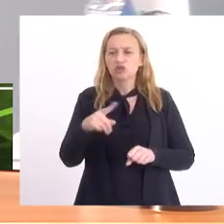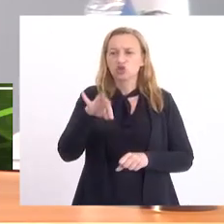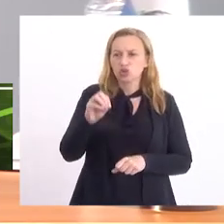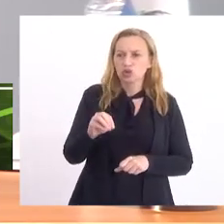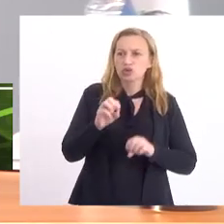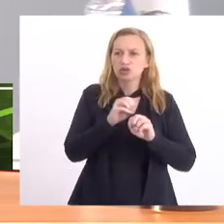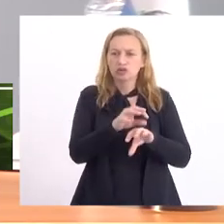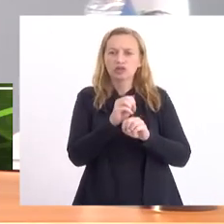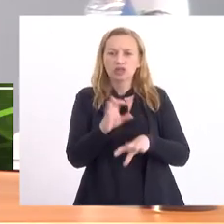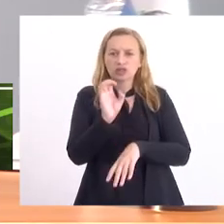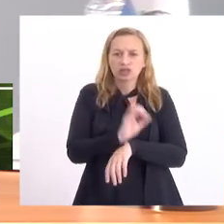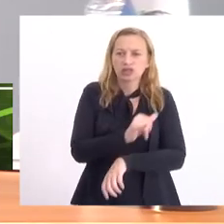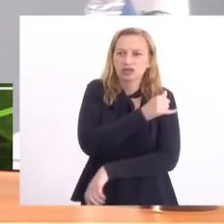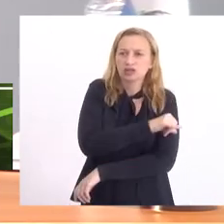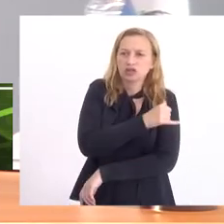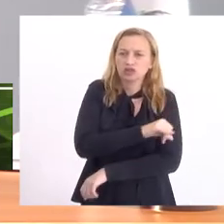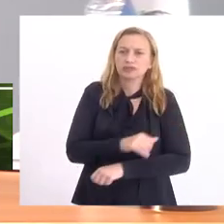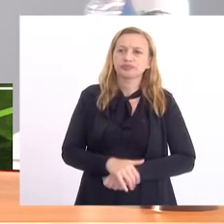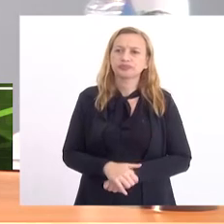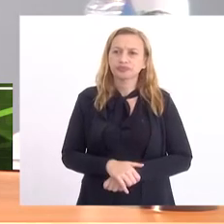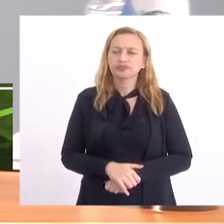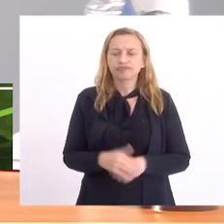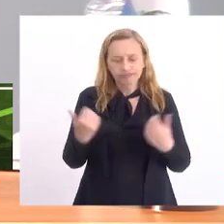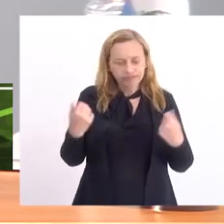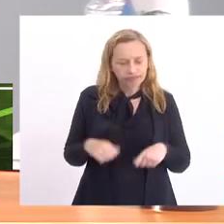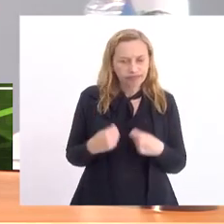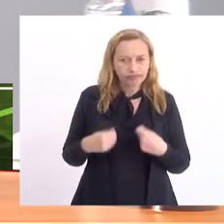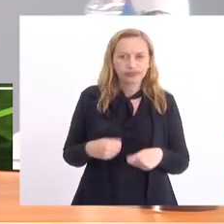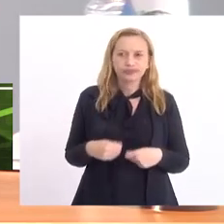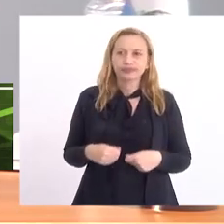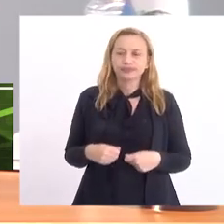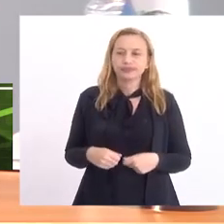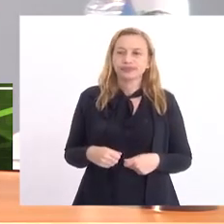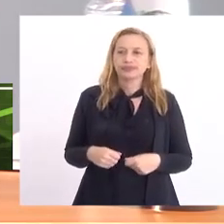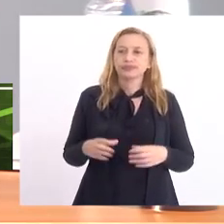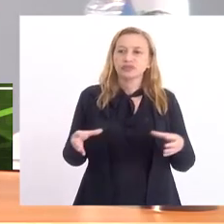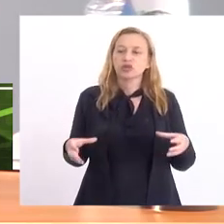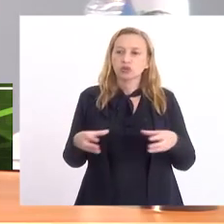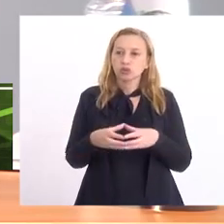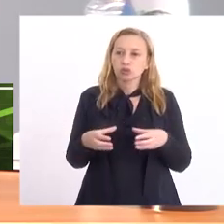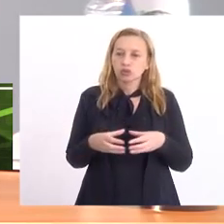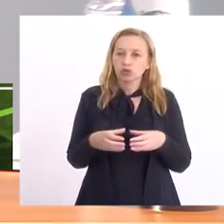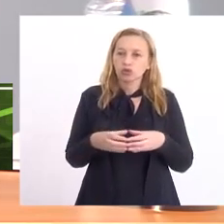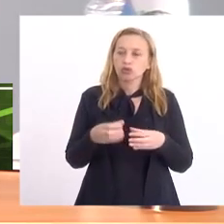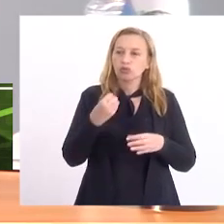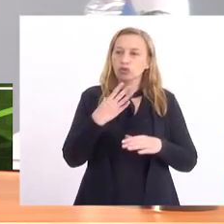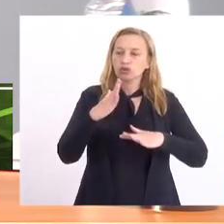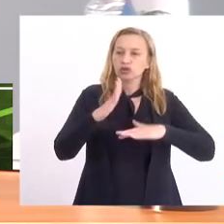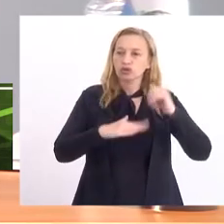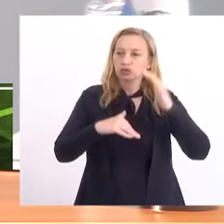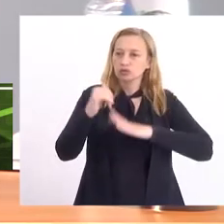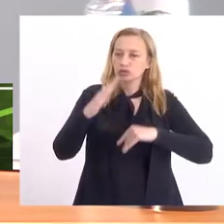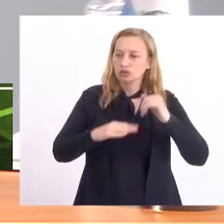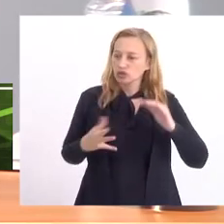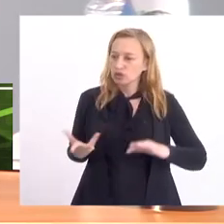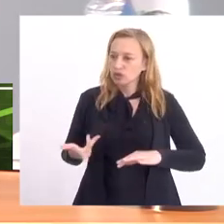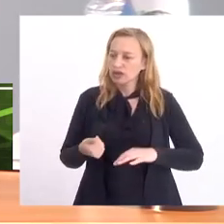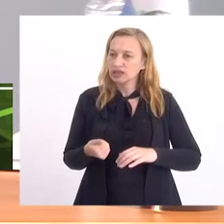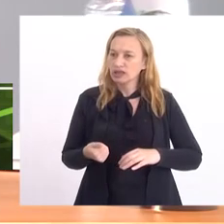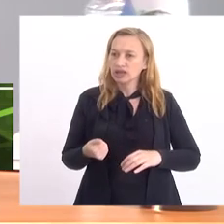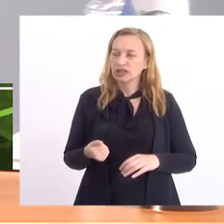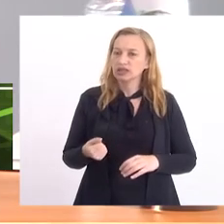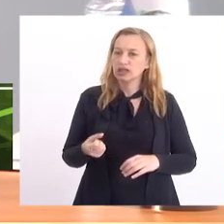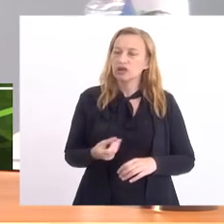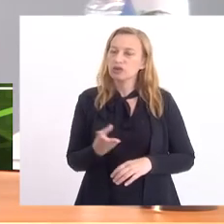do estado do Rio de Janeiro, e a gente precisa ter um corpo funcional em quantidade suficiente e muito